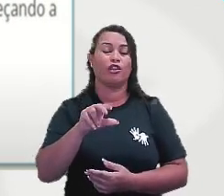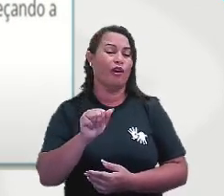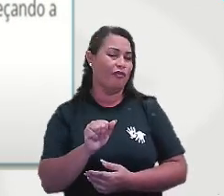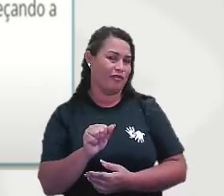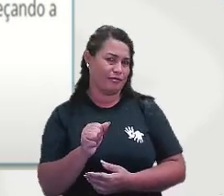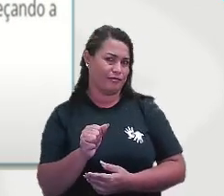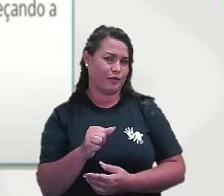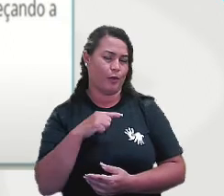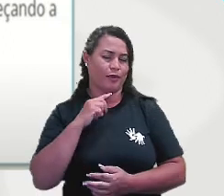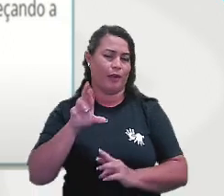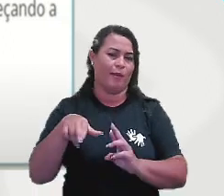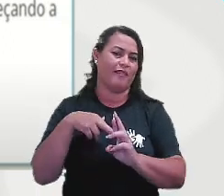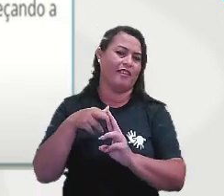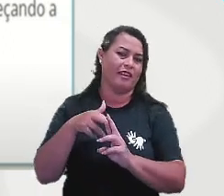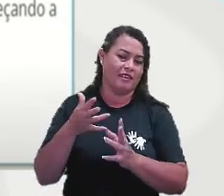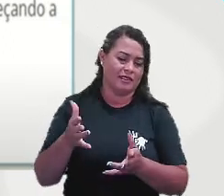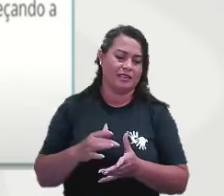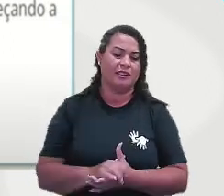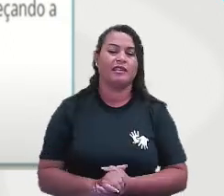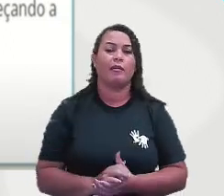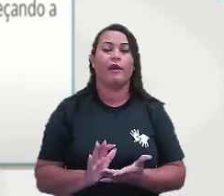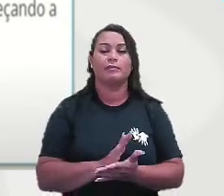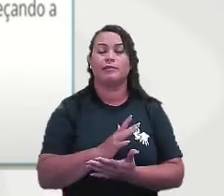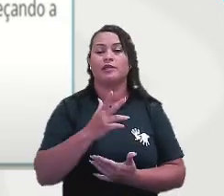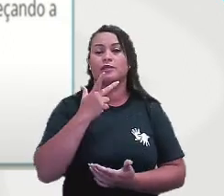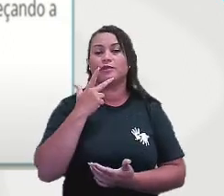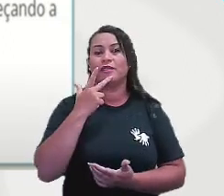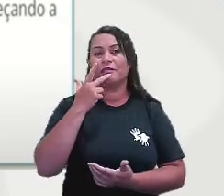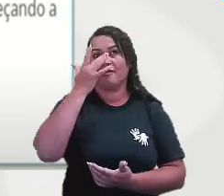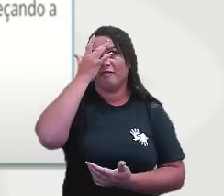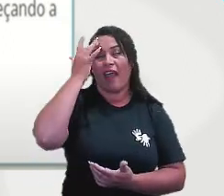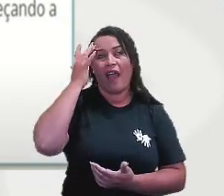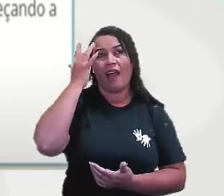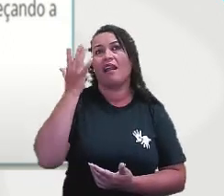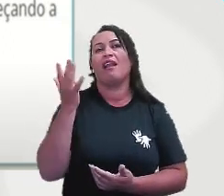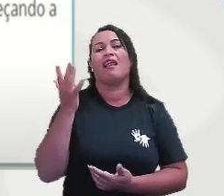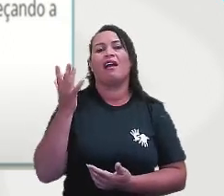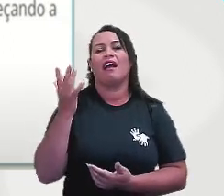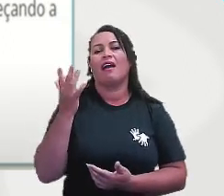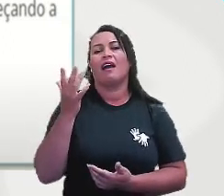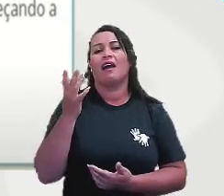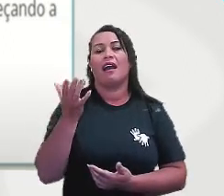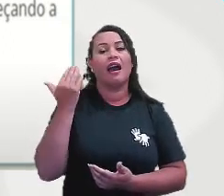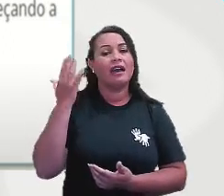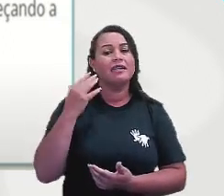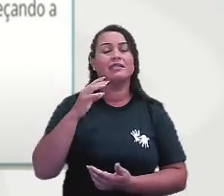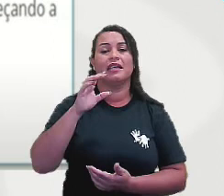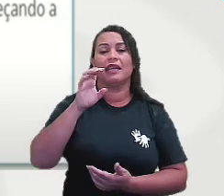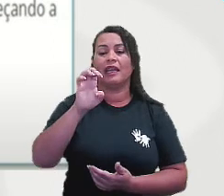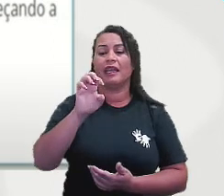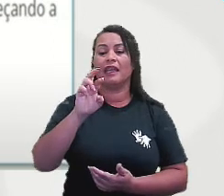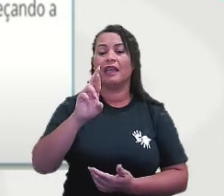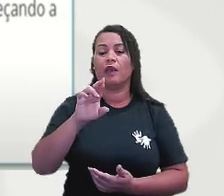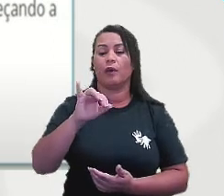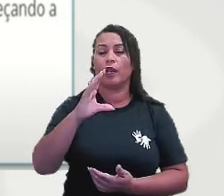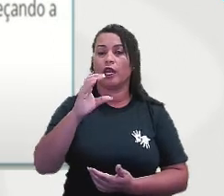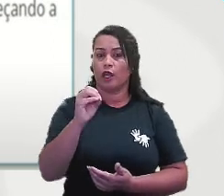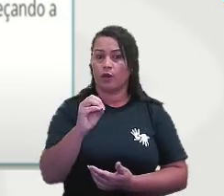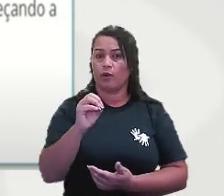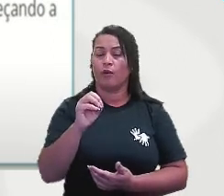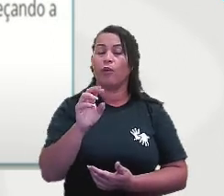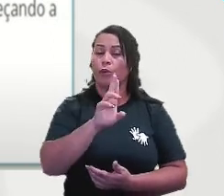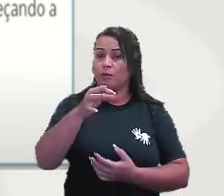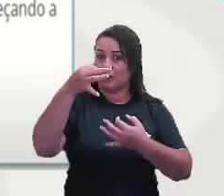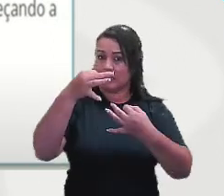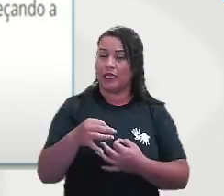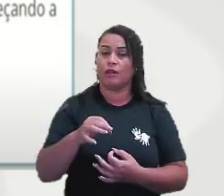que aqui as pessoas falam, é batizada como Eurico Valois, que é